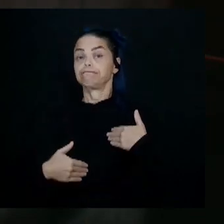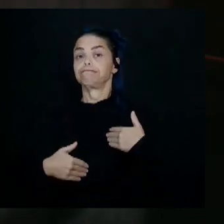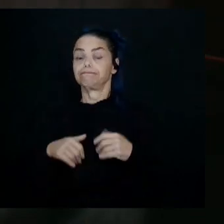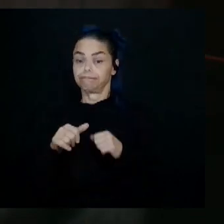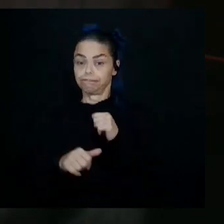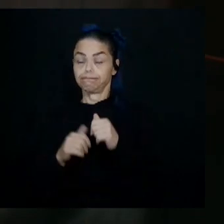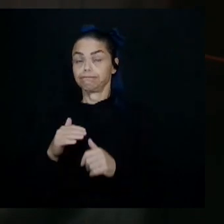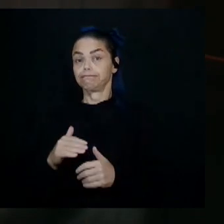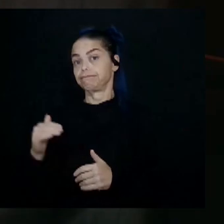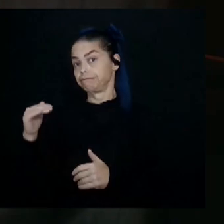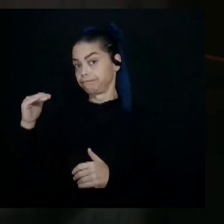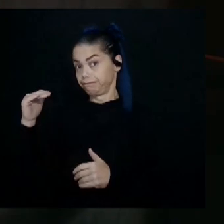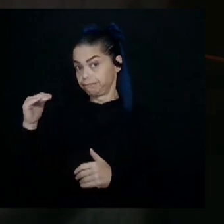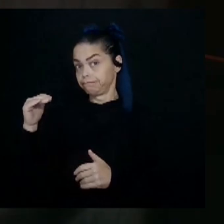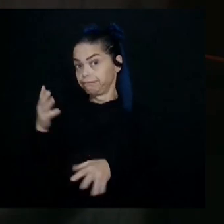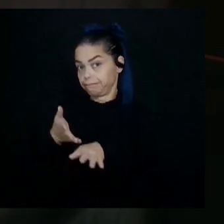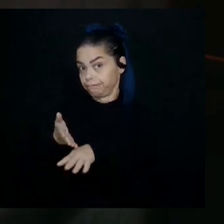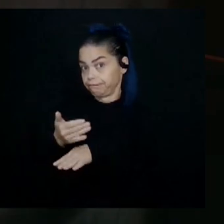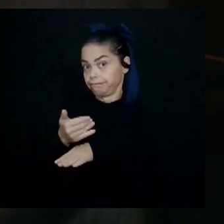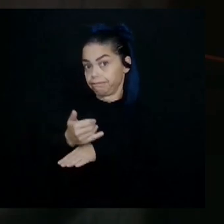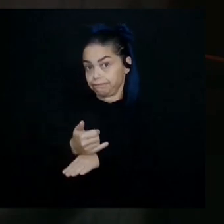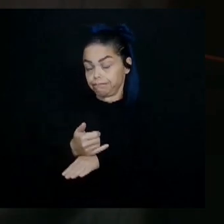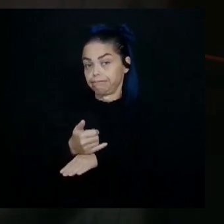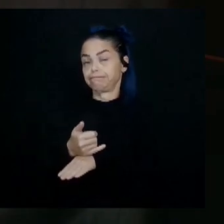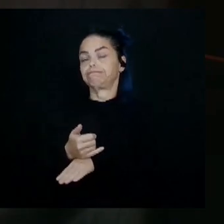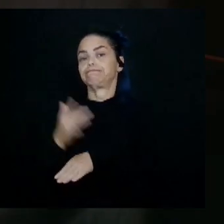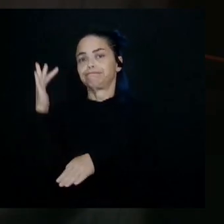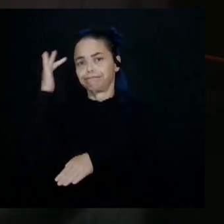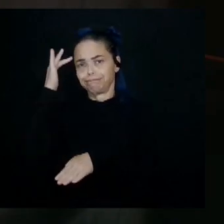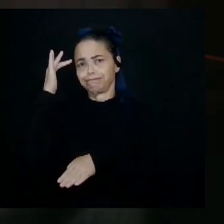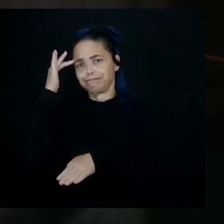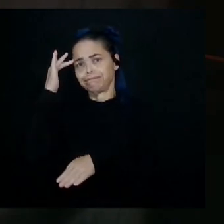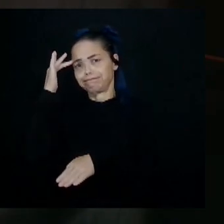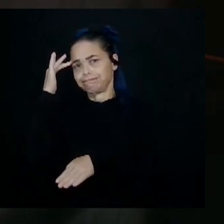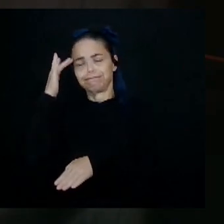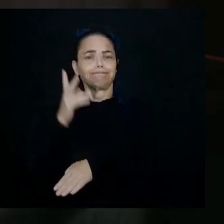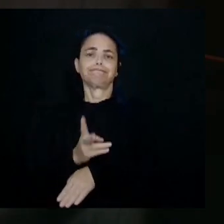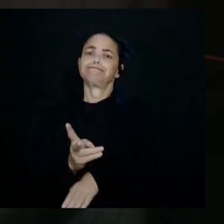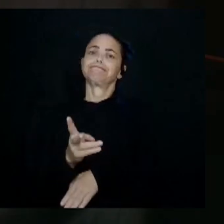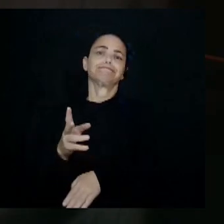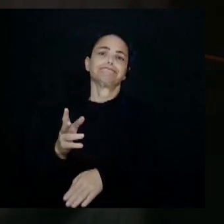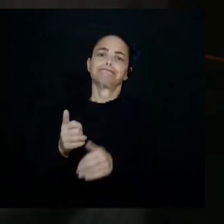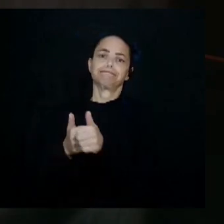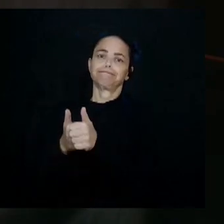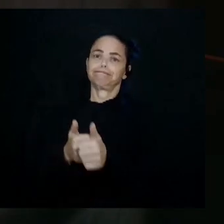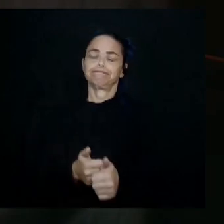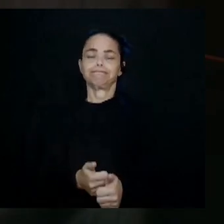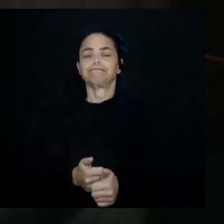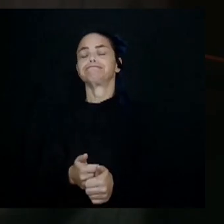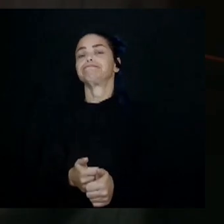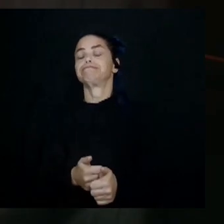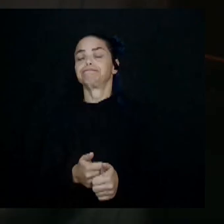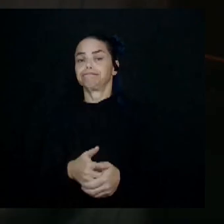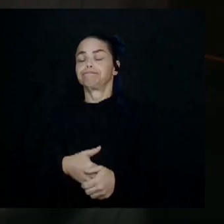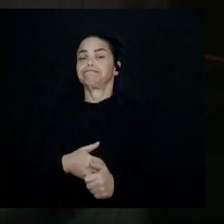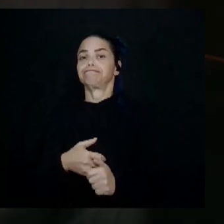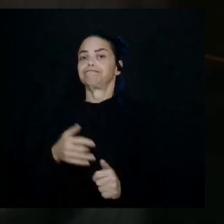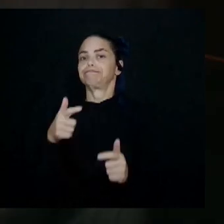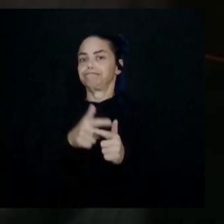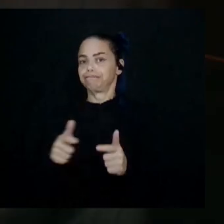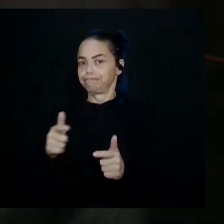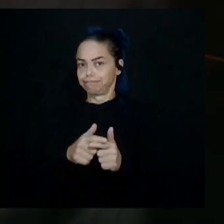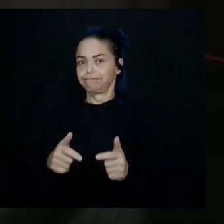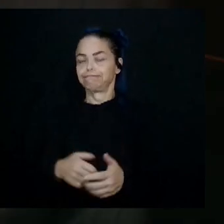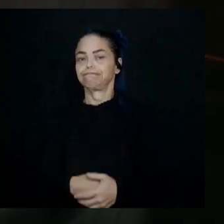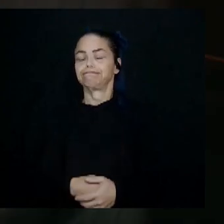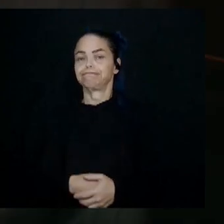físico antecipa, a maturidade emocional nem sempre acompanha. E é justamente esse descompasso que acende o